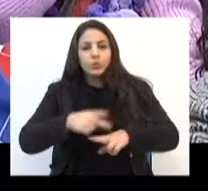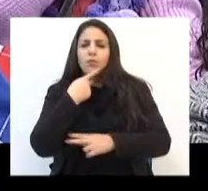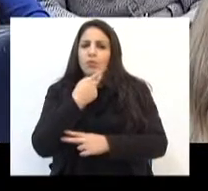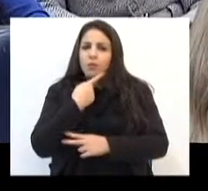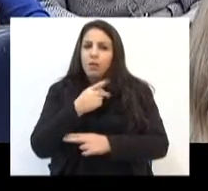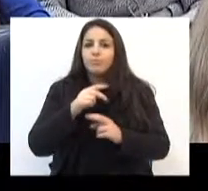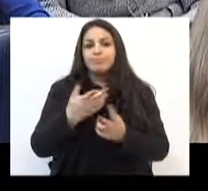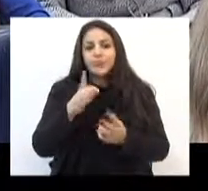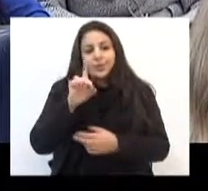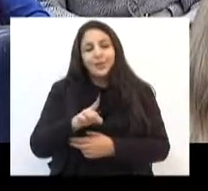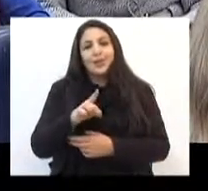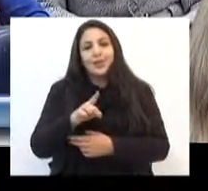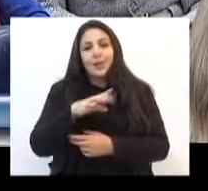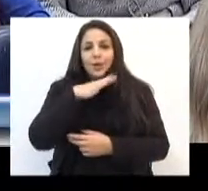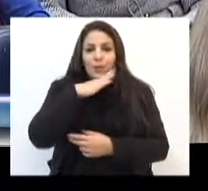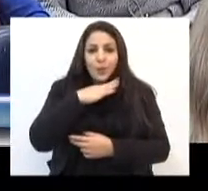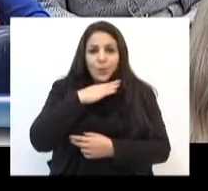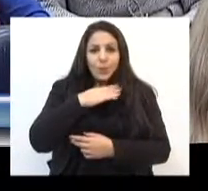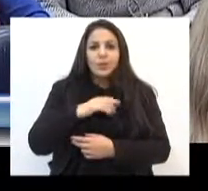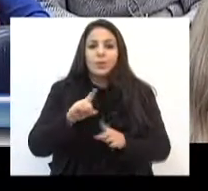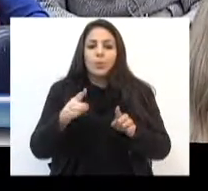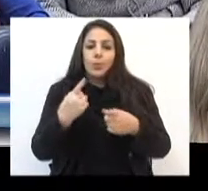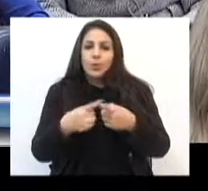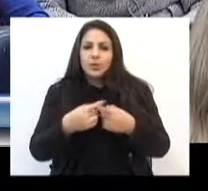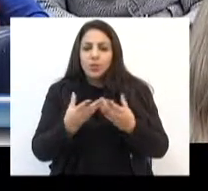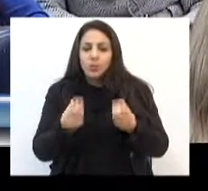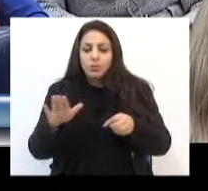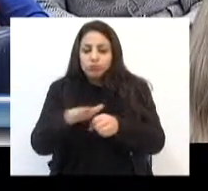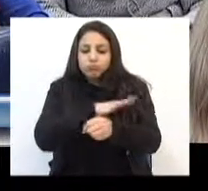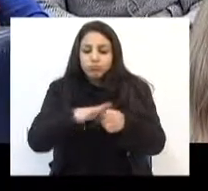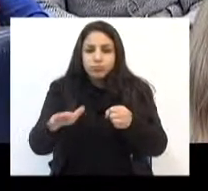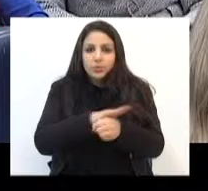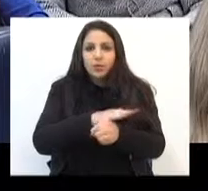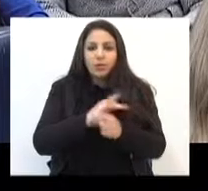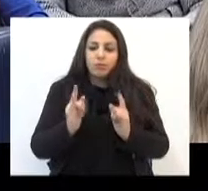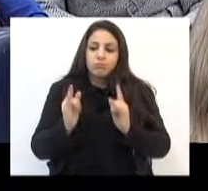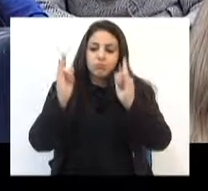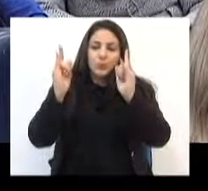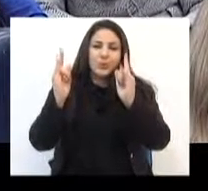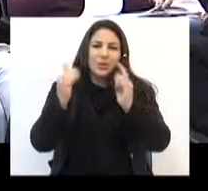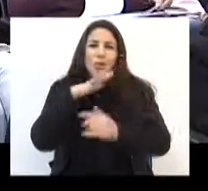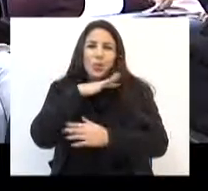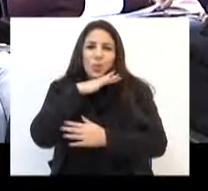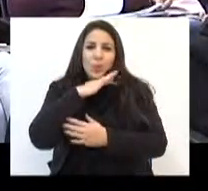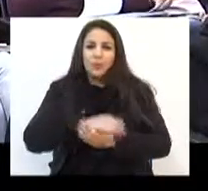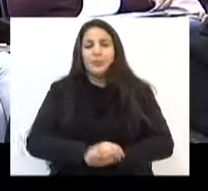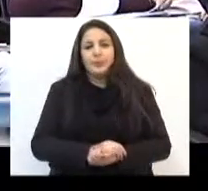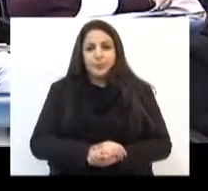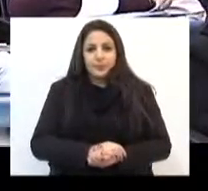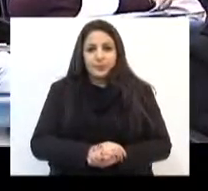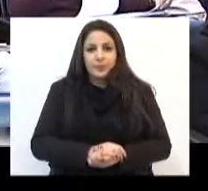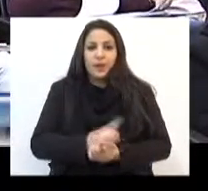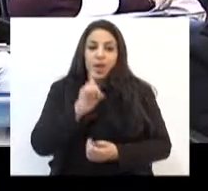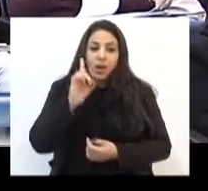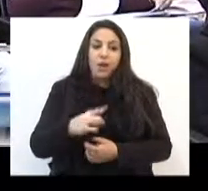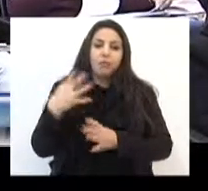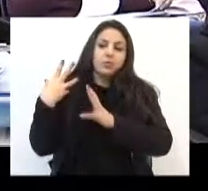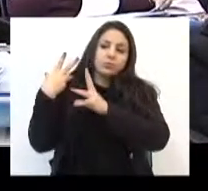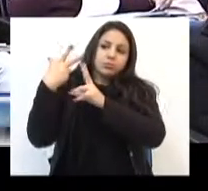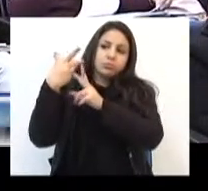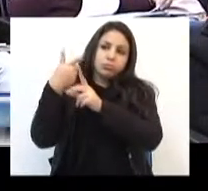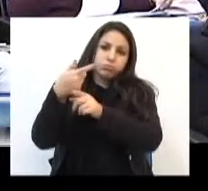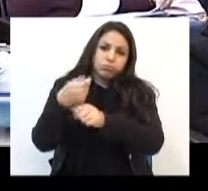sessão plenária, a Câmara de Vereadores promoveu uma audiência pública para tratar da infraestrutura do presídio